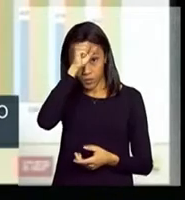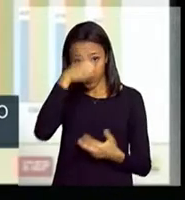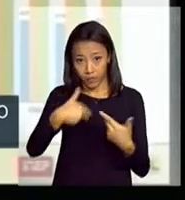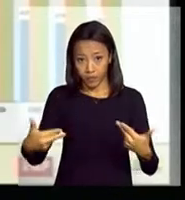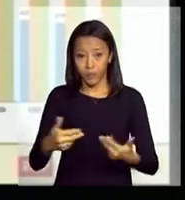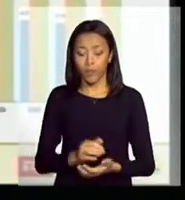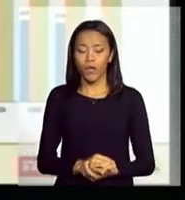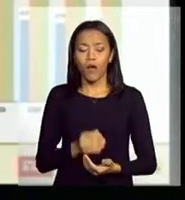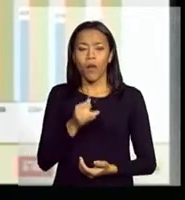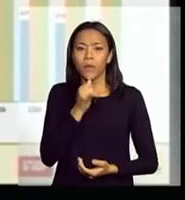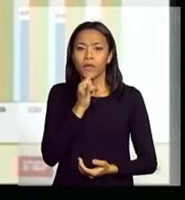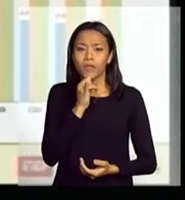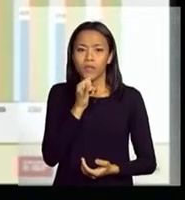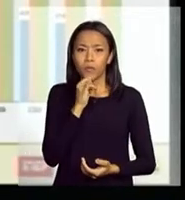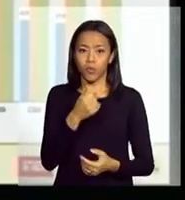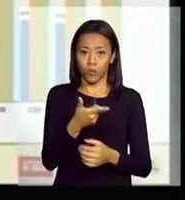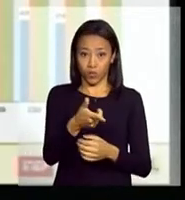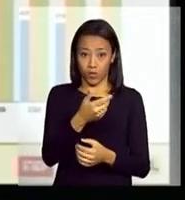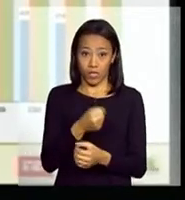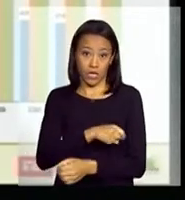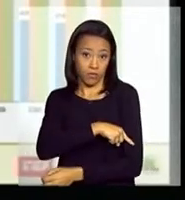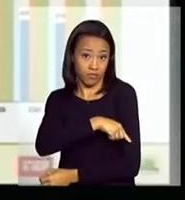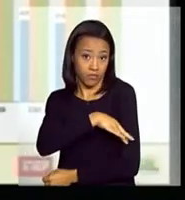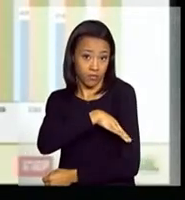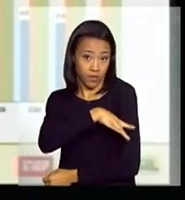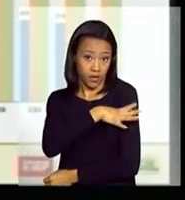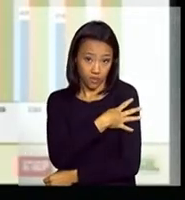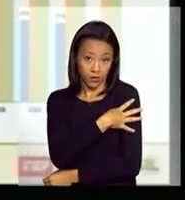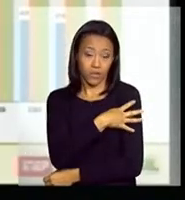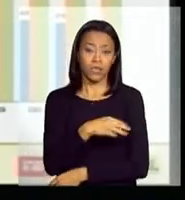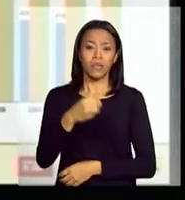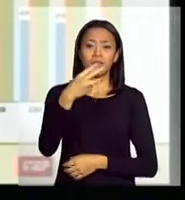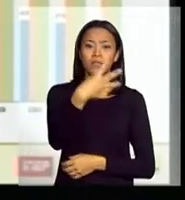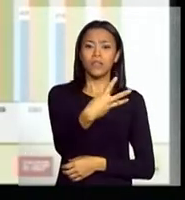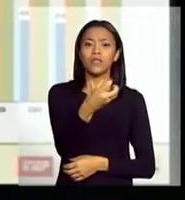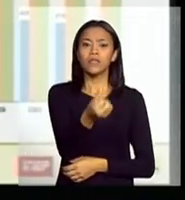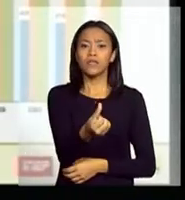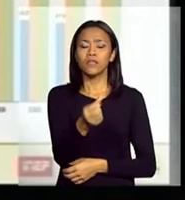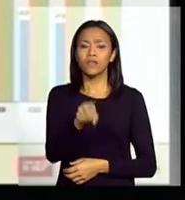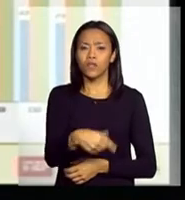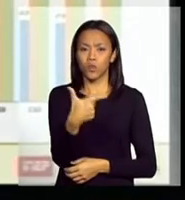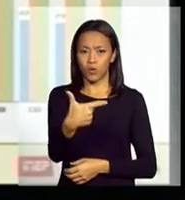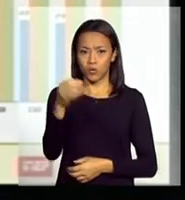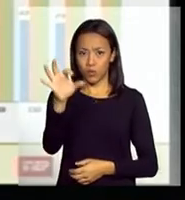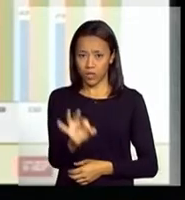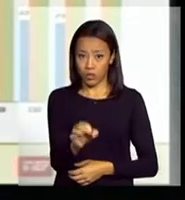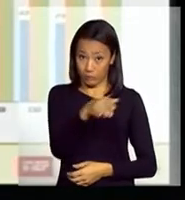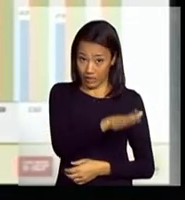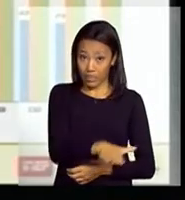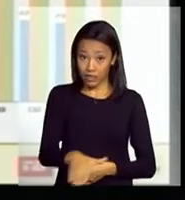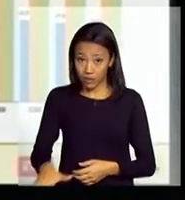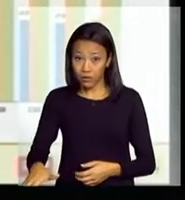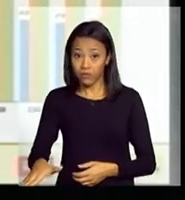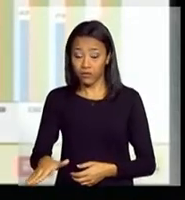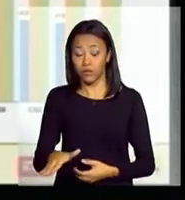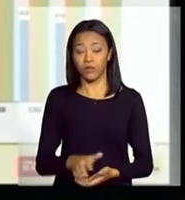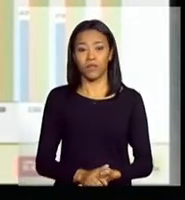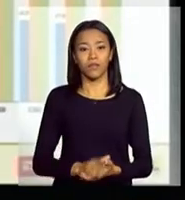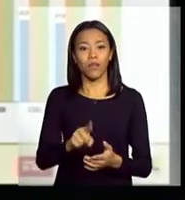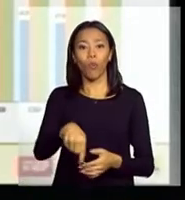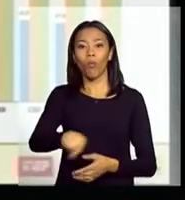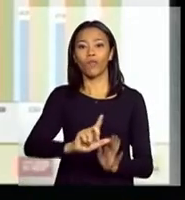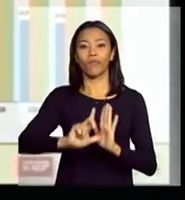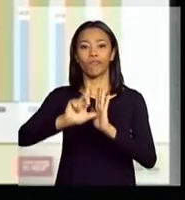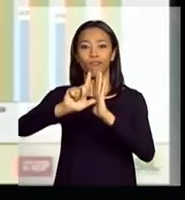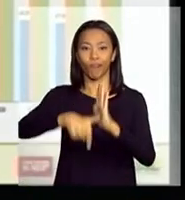vejam que nós tínhamos nos anos iniciais 36,2 por cento das crianças e estavam